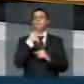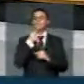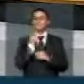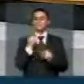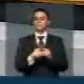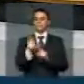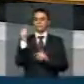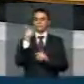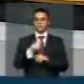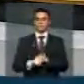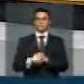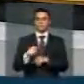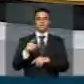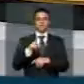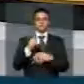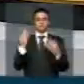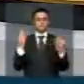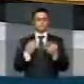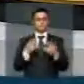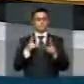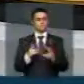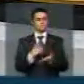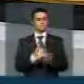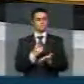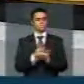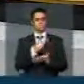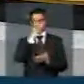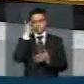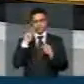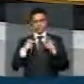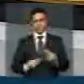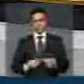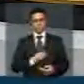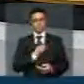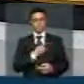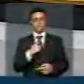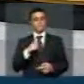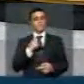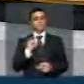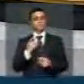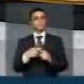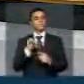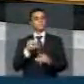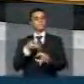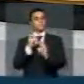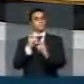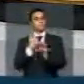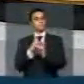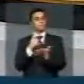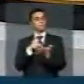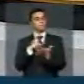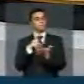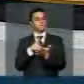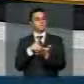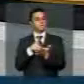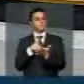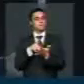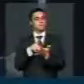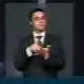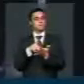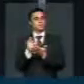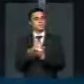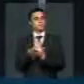tenho certeza que é assim que funciona o ser humano. Aquele que reconhece verdadeiramente as